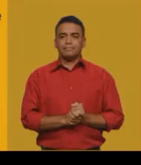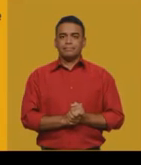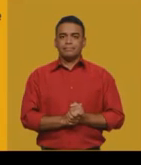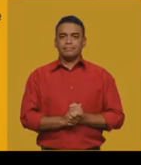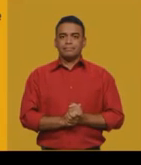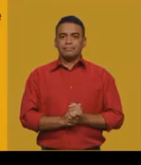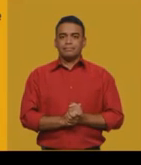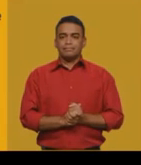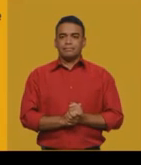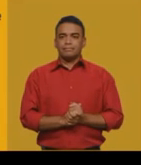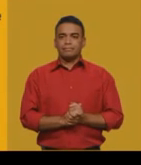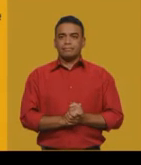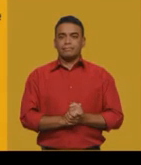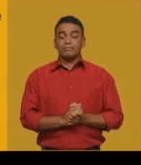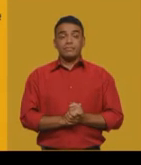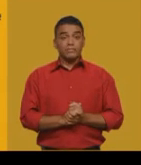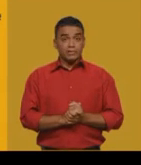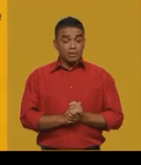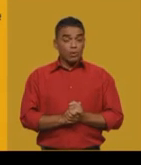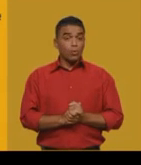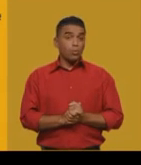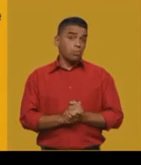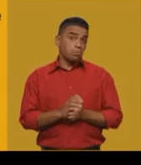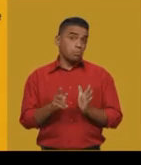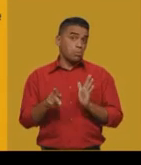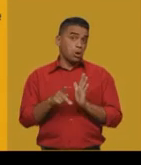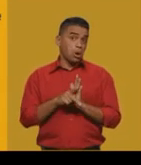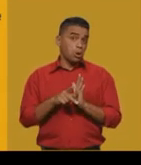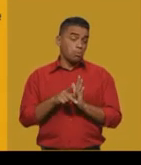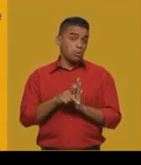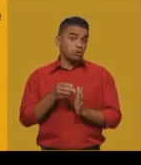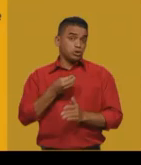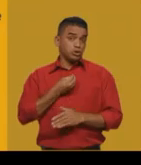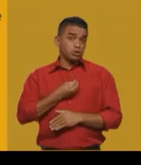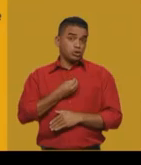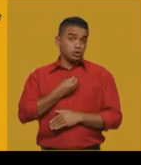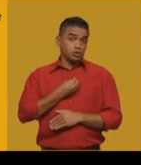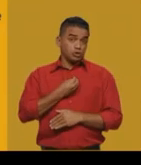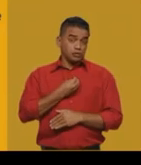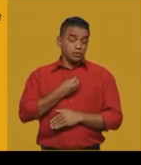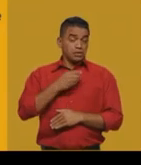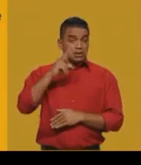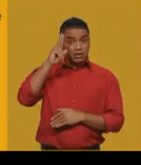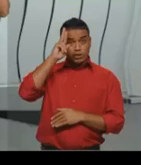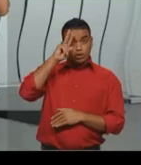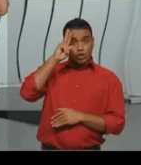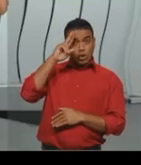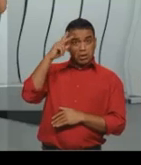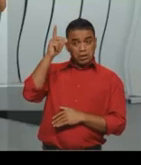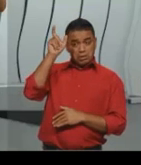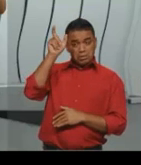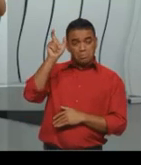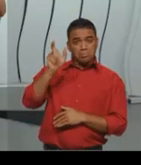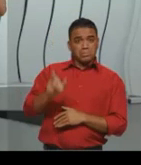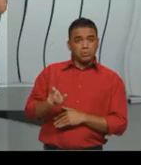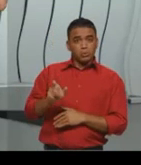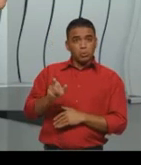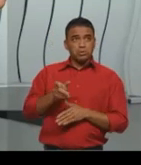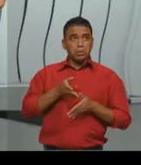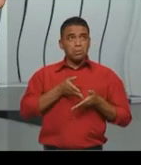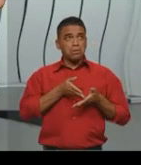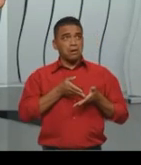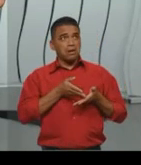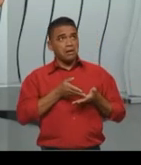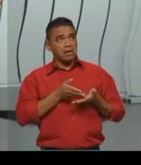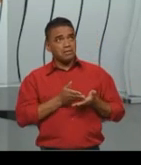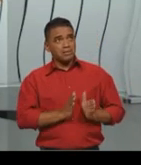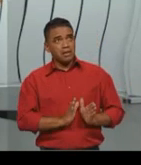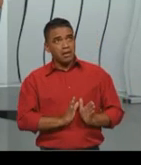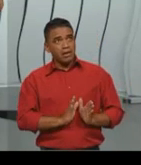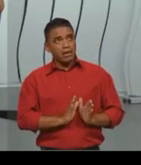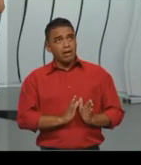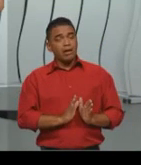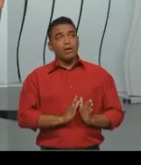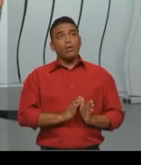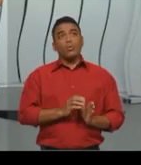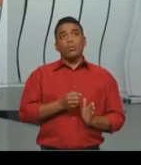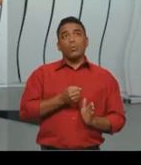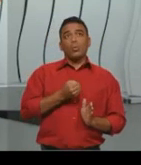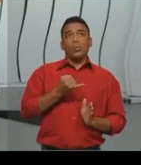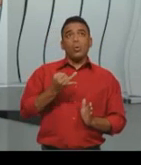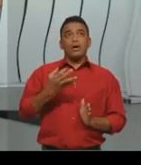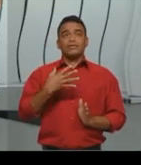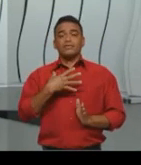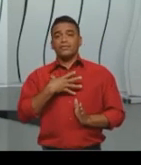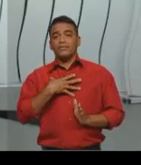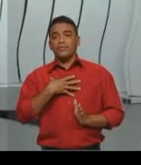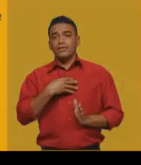verbs in the past. Então, a biografia usa muitos verbos no passado. Falei no princípio. Nasceu, tal, quantos filhos ele teve, tudo